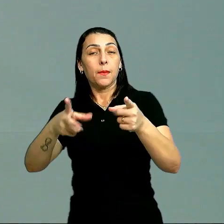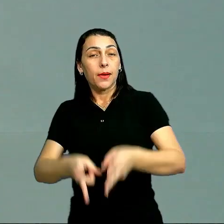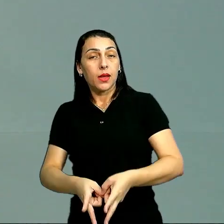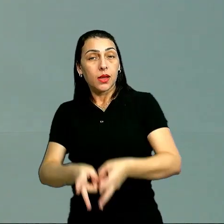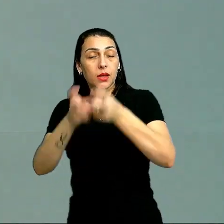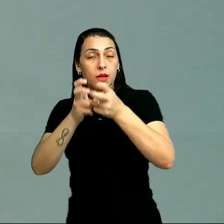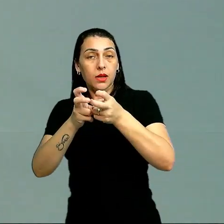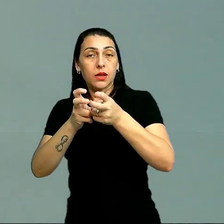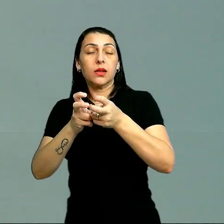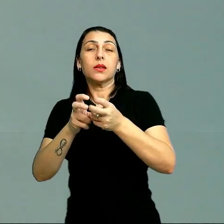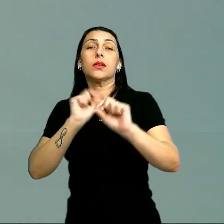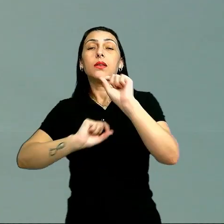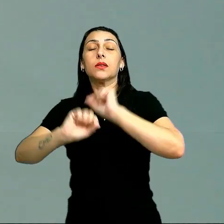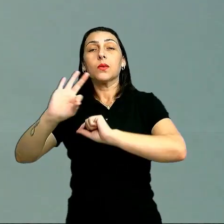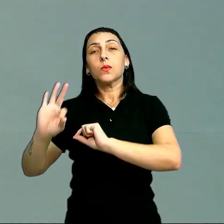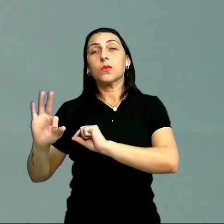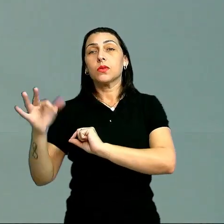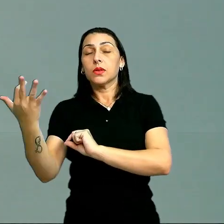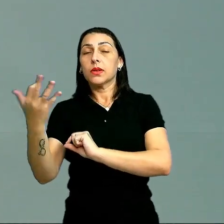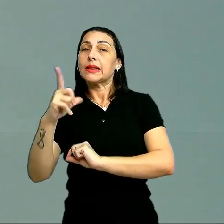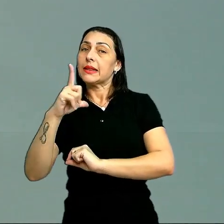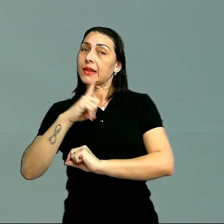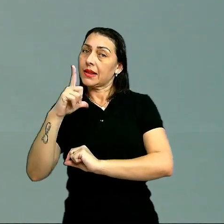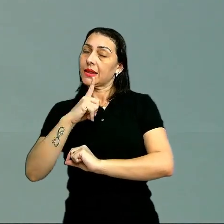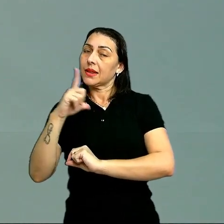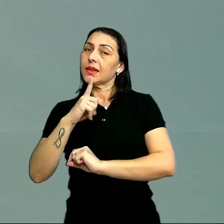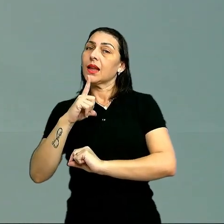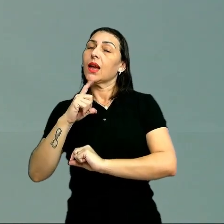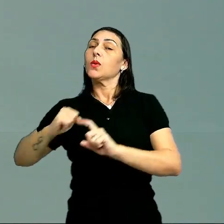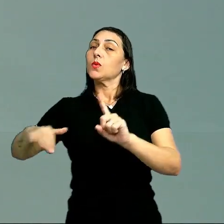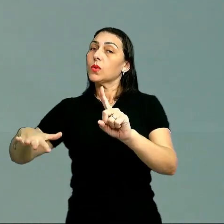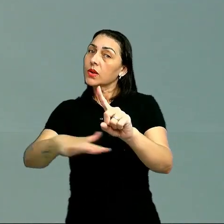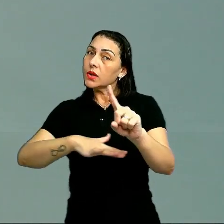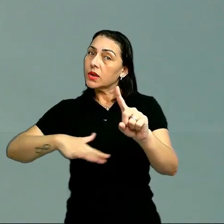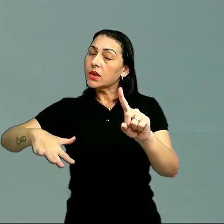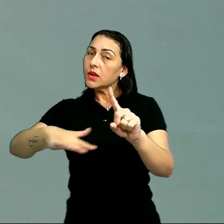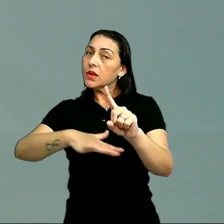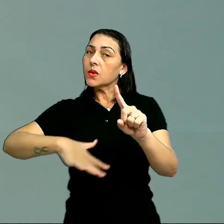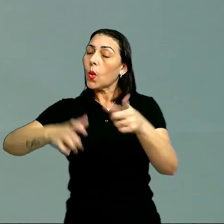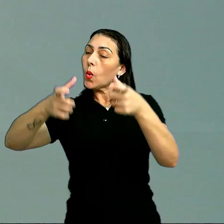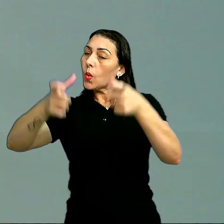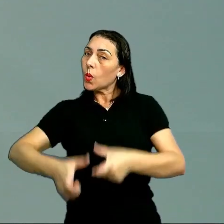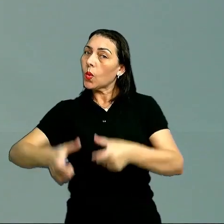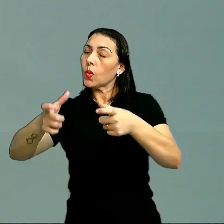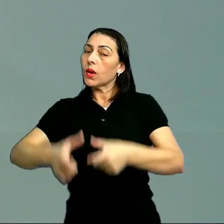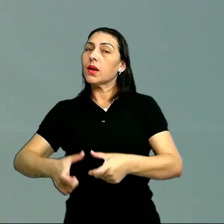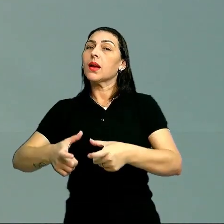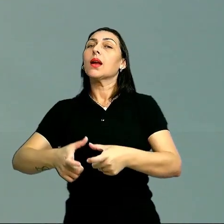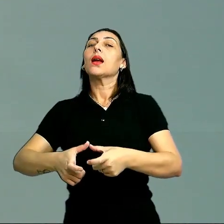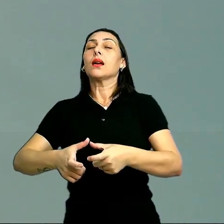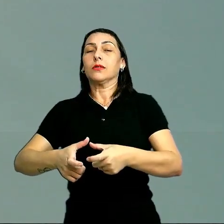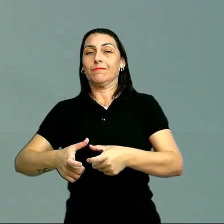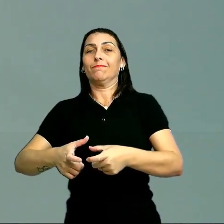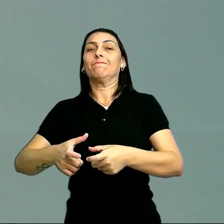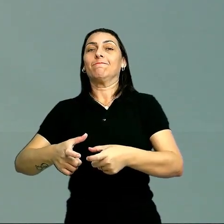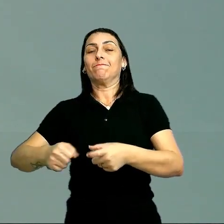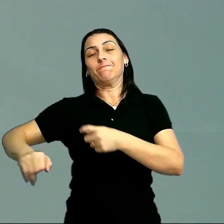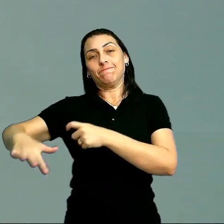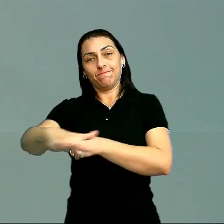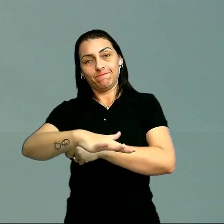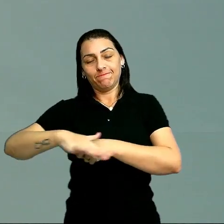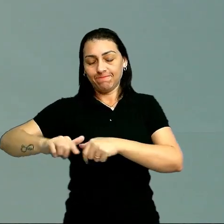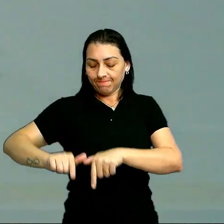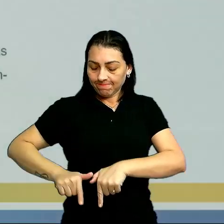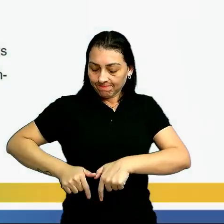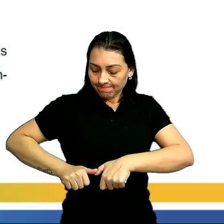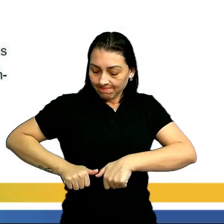observado esse processo, eles têm ascendido socialmente, eles têm ocupado o lugar e o espaço deles na sociedade com muita